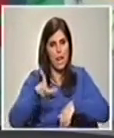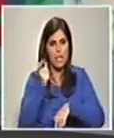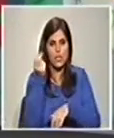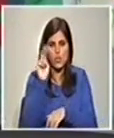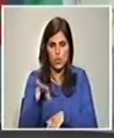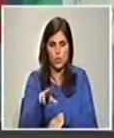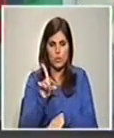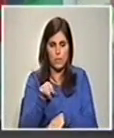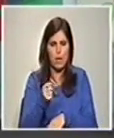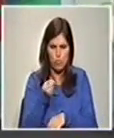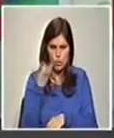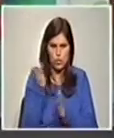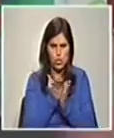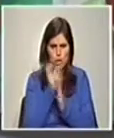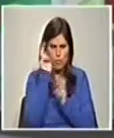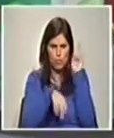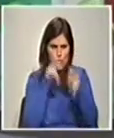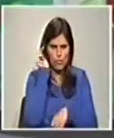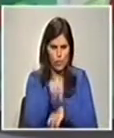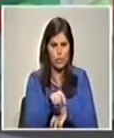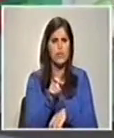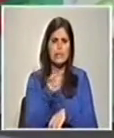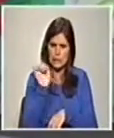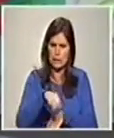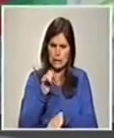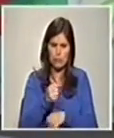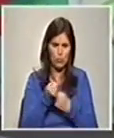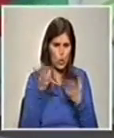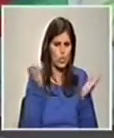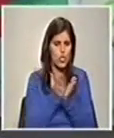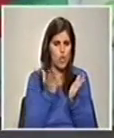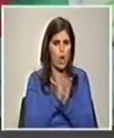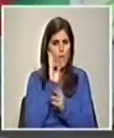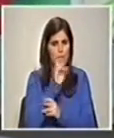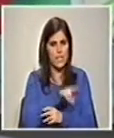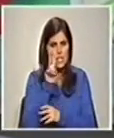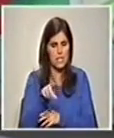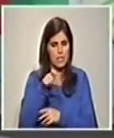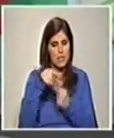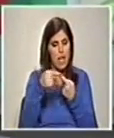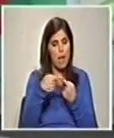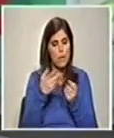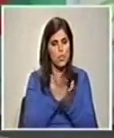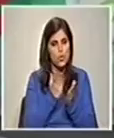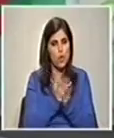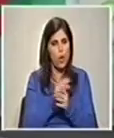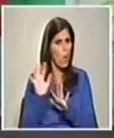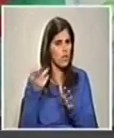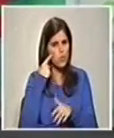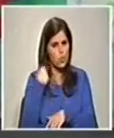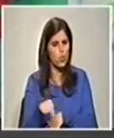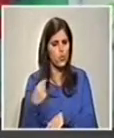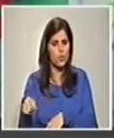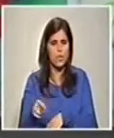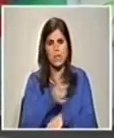E há muitas escolas que vêm aqui visitar-vos ao longo do ano? Sim, imensas escolas. Temos visitas durante a época escolar praticamente diárias,